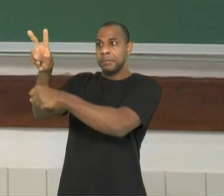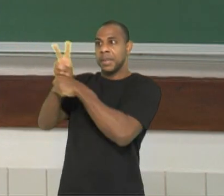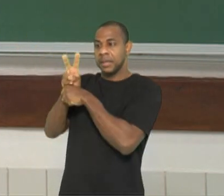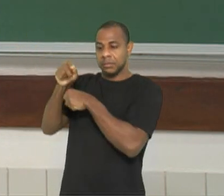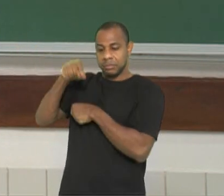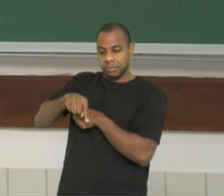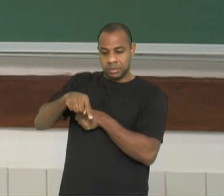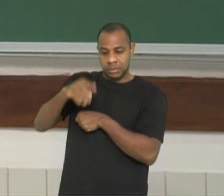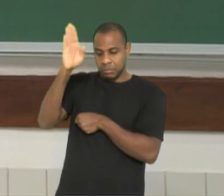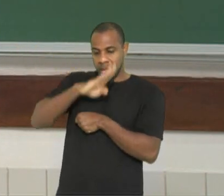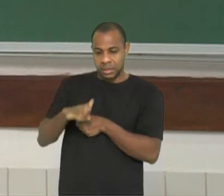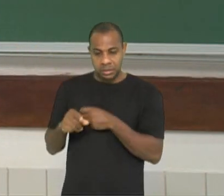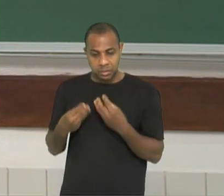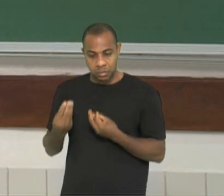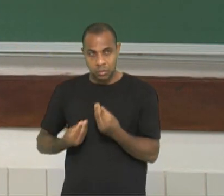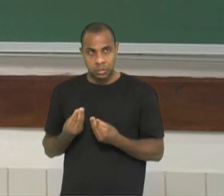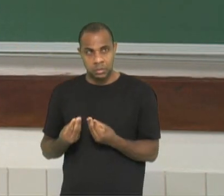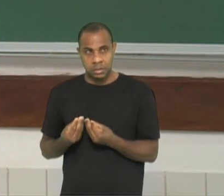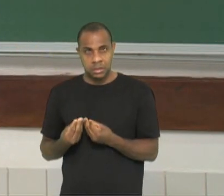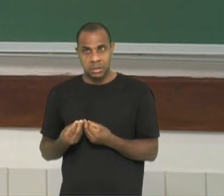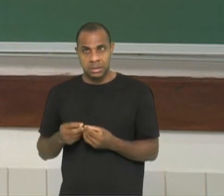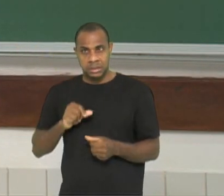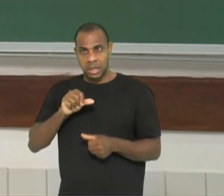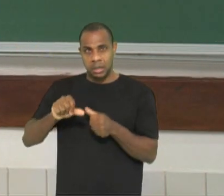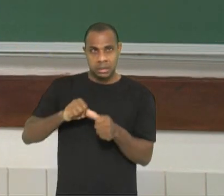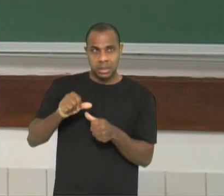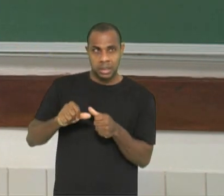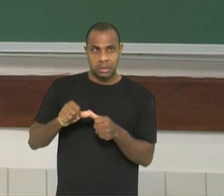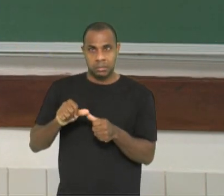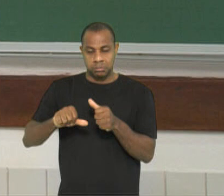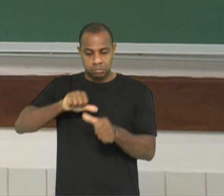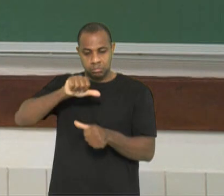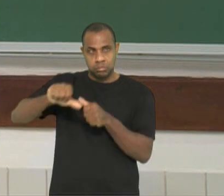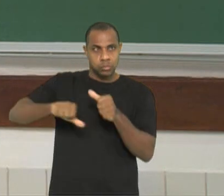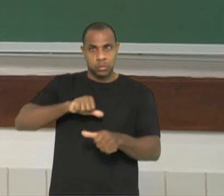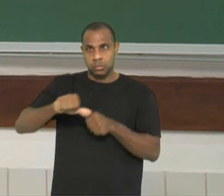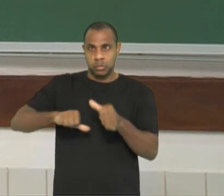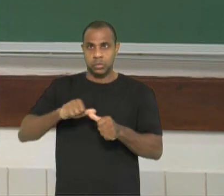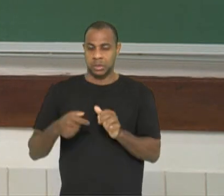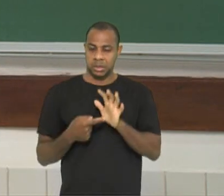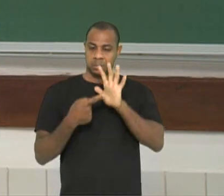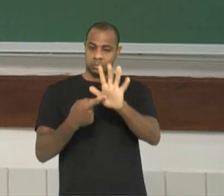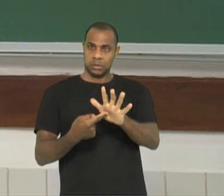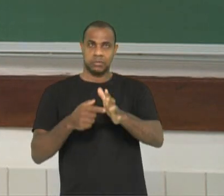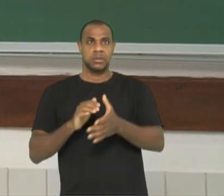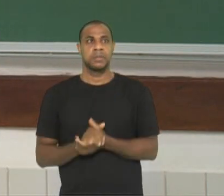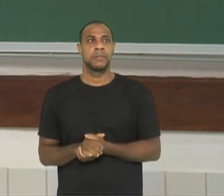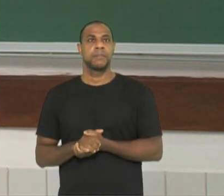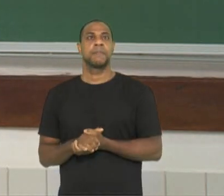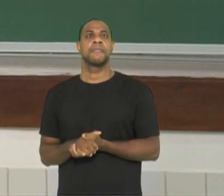para dentro do Brasil, dar aquela brasileirada, aquela temperada e serve como um prato novo.